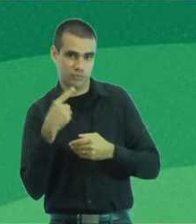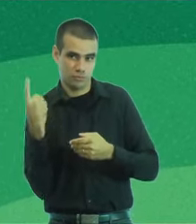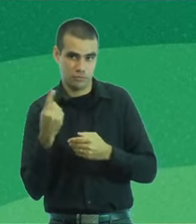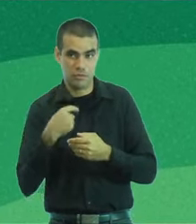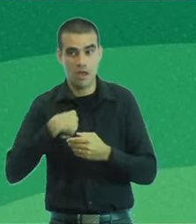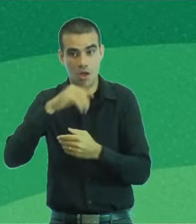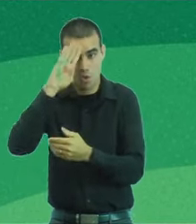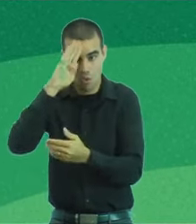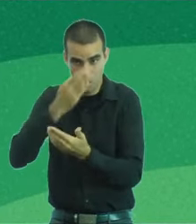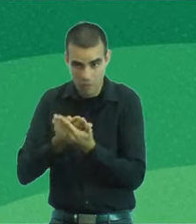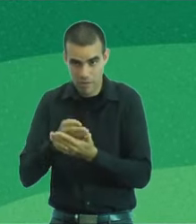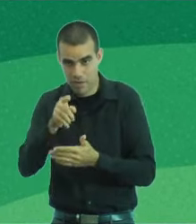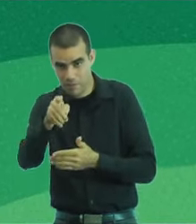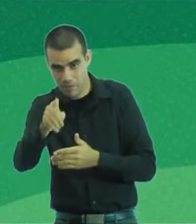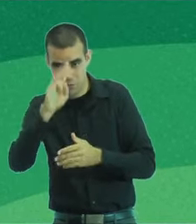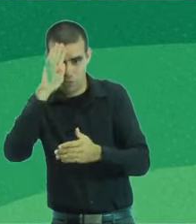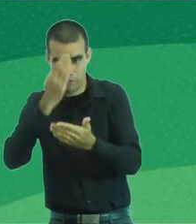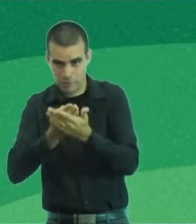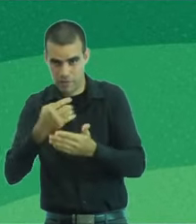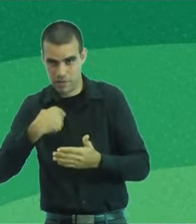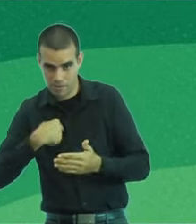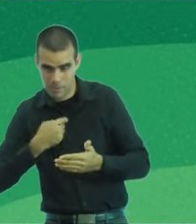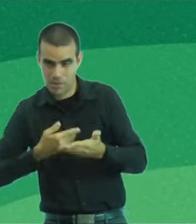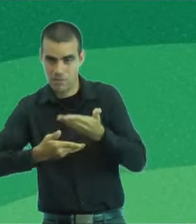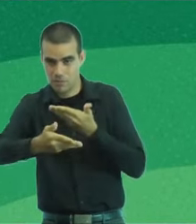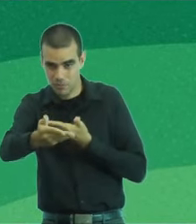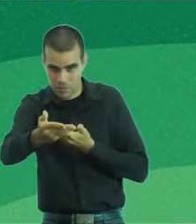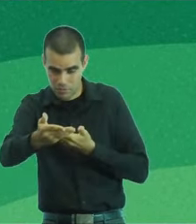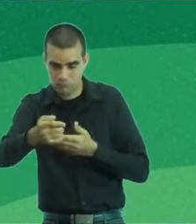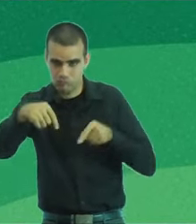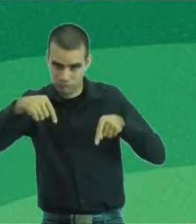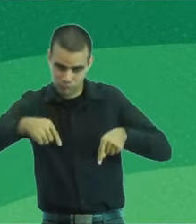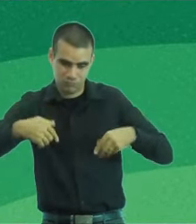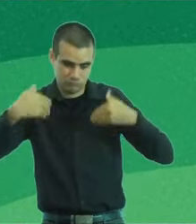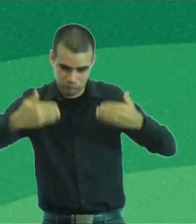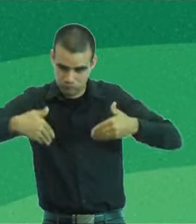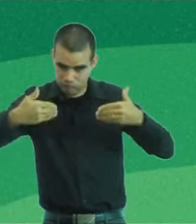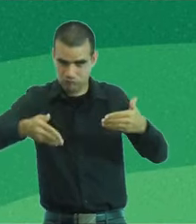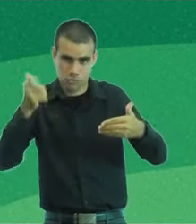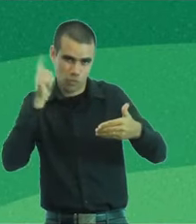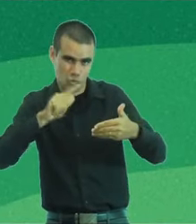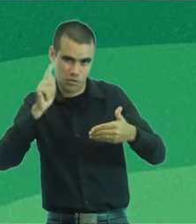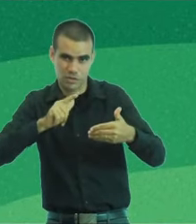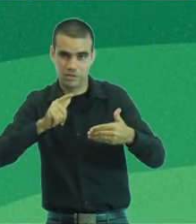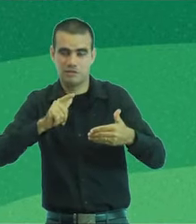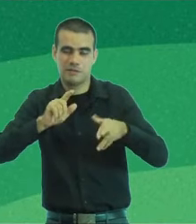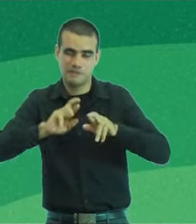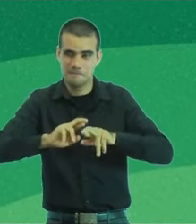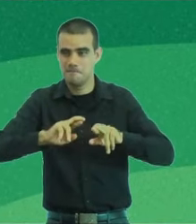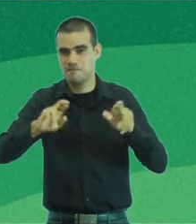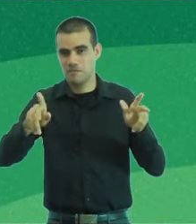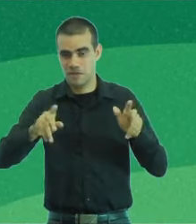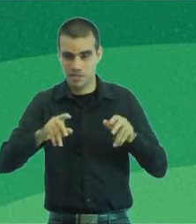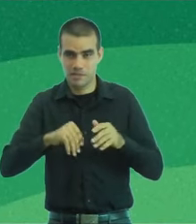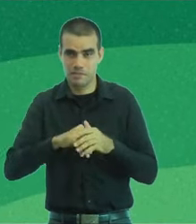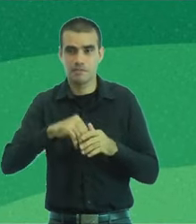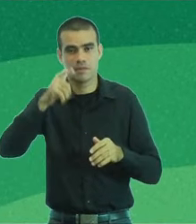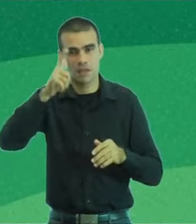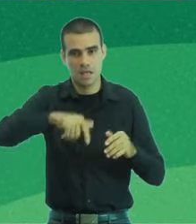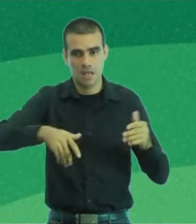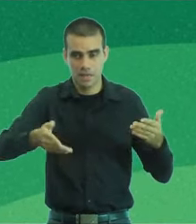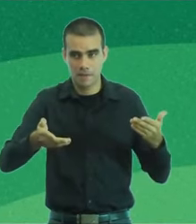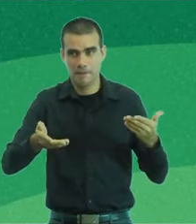eu confio em ti tu confia em mim que a gente vai conseguir fazer isso aqui funcionar de uma maneira que é diferente que não é uma